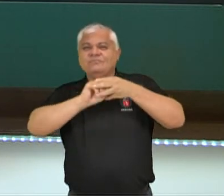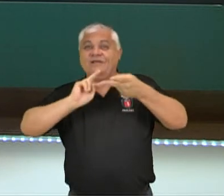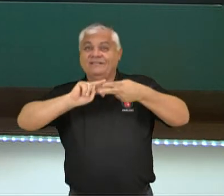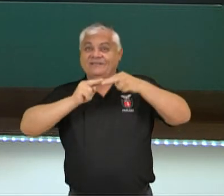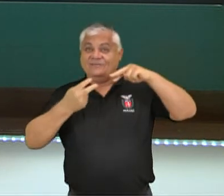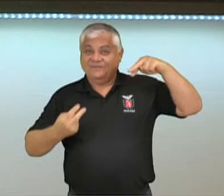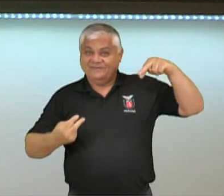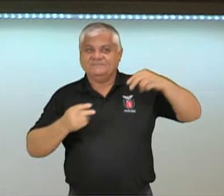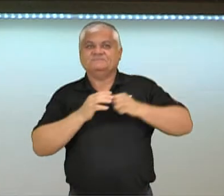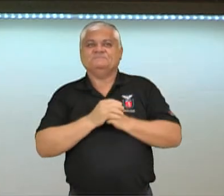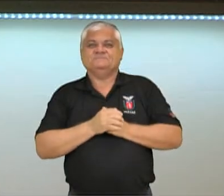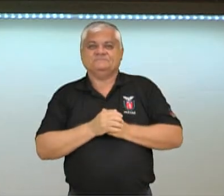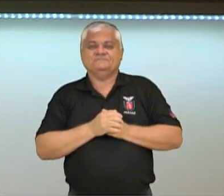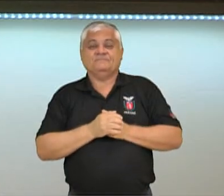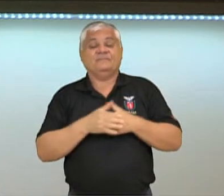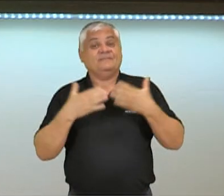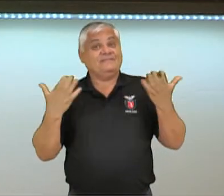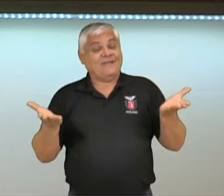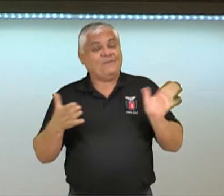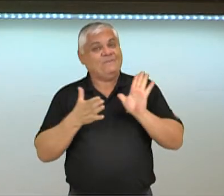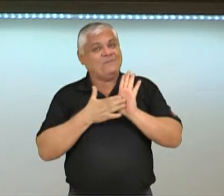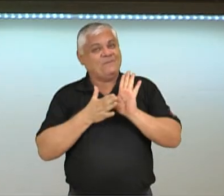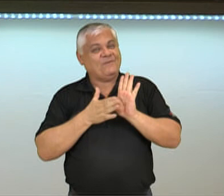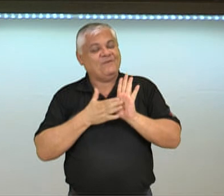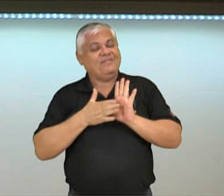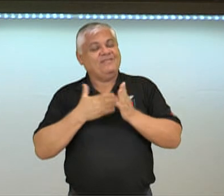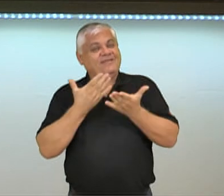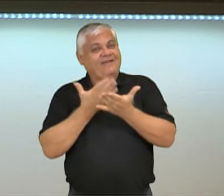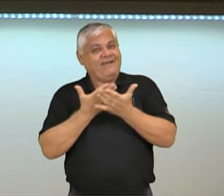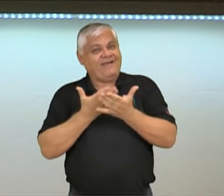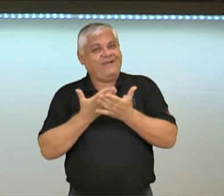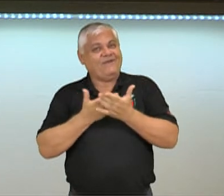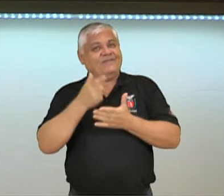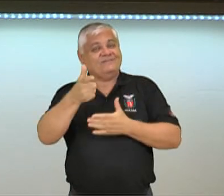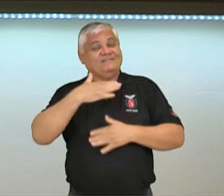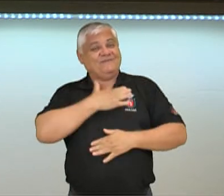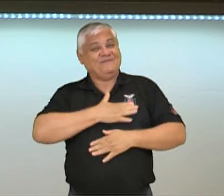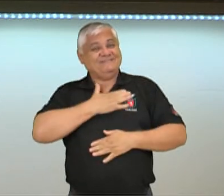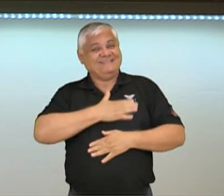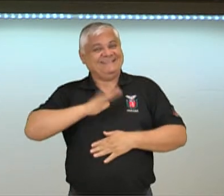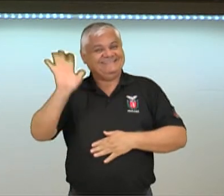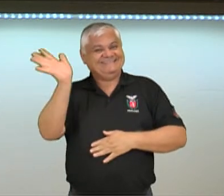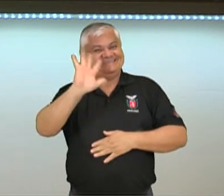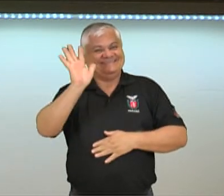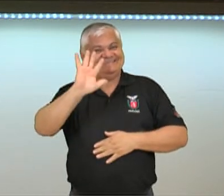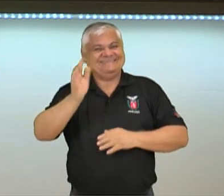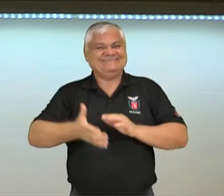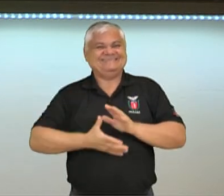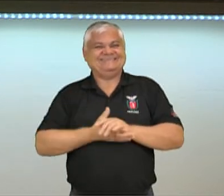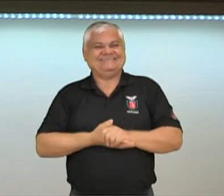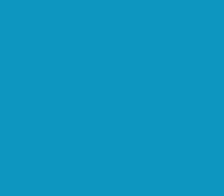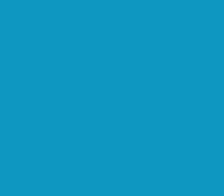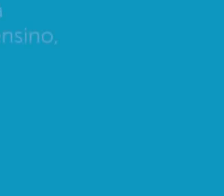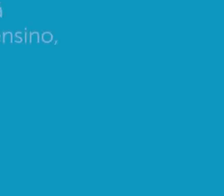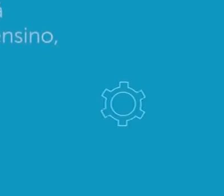a divisão celular. Então era essa a proposta da nossa aula de hoje, espero que vocês tenham gostado e até uma próxima!